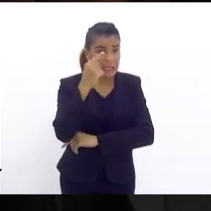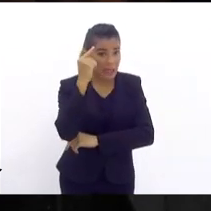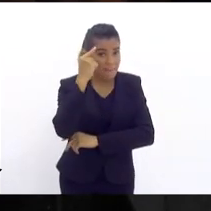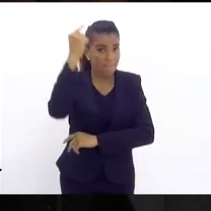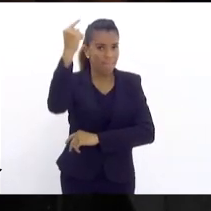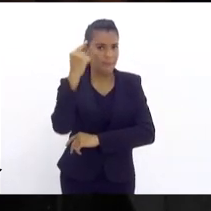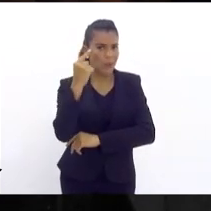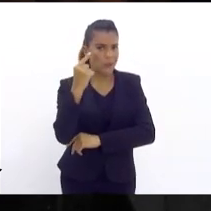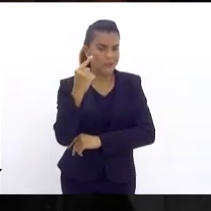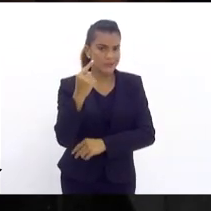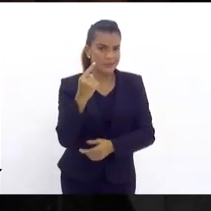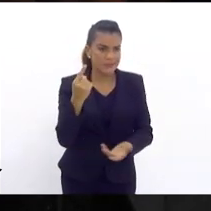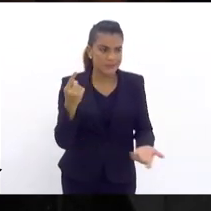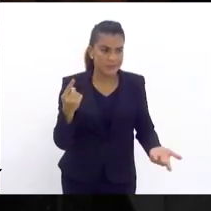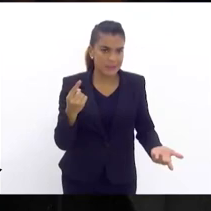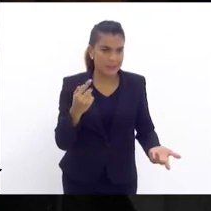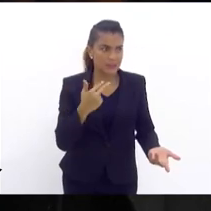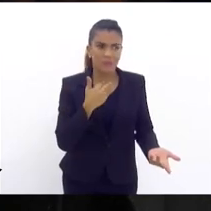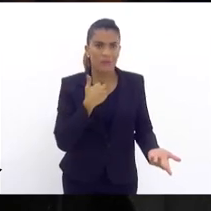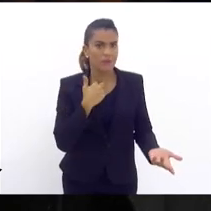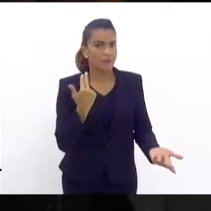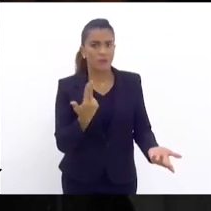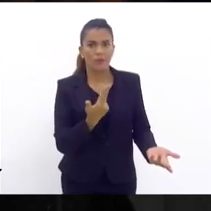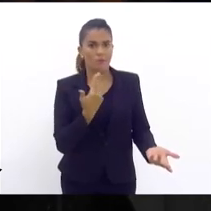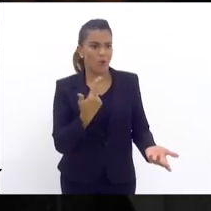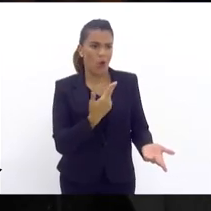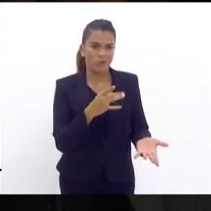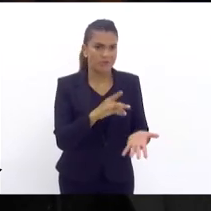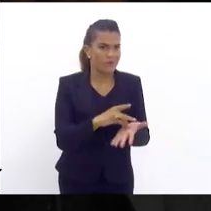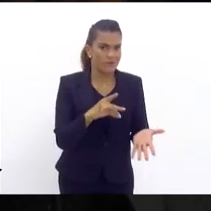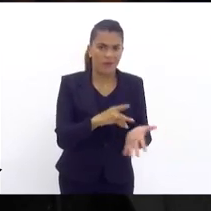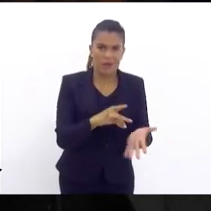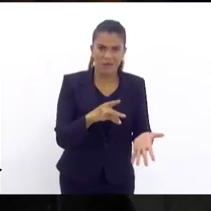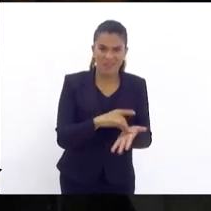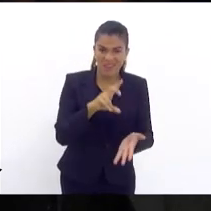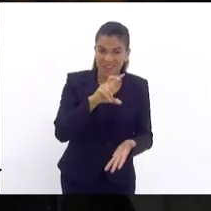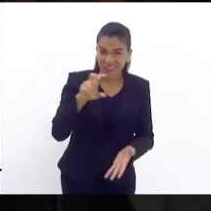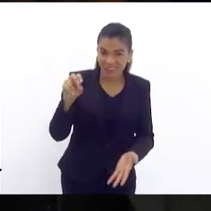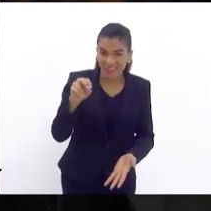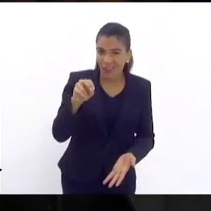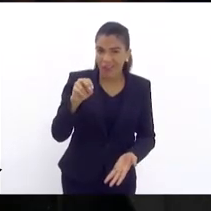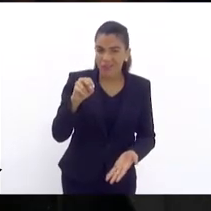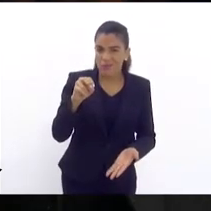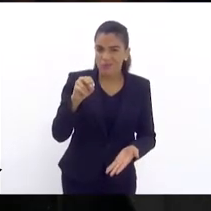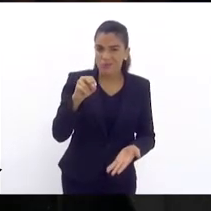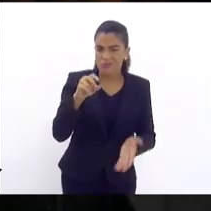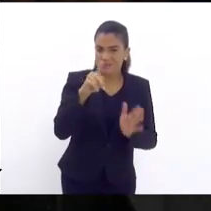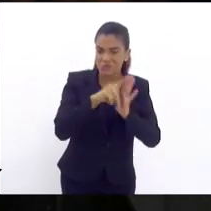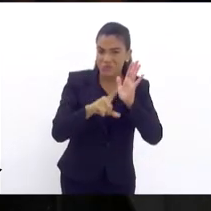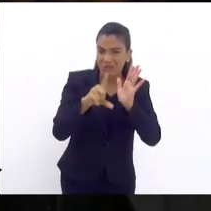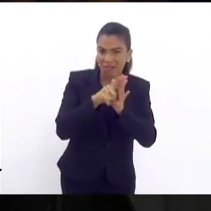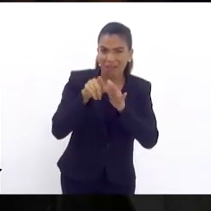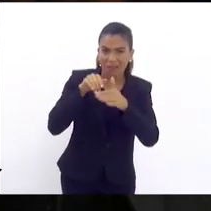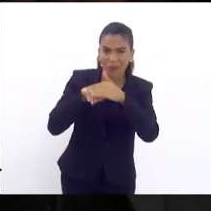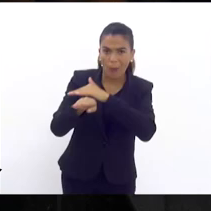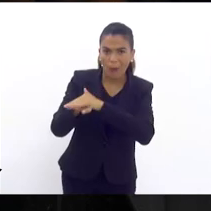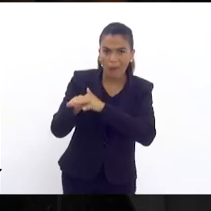hipótese não poderia ser verdadeira procurei conversar